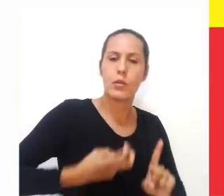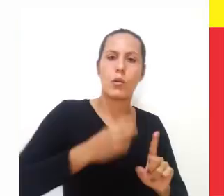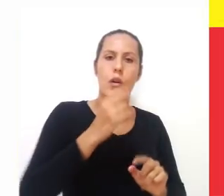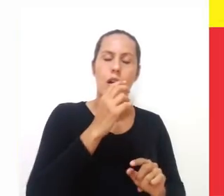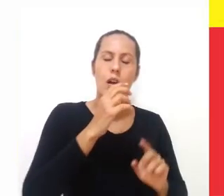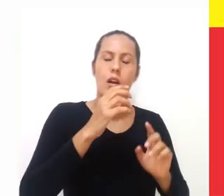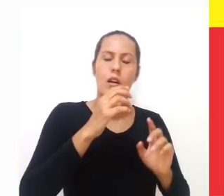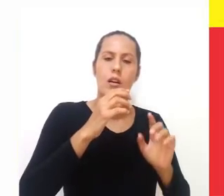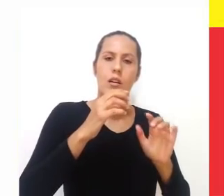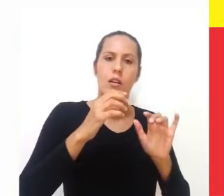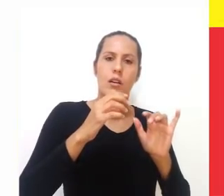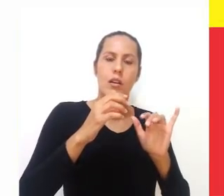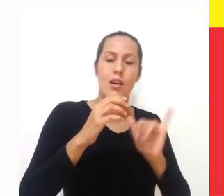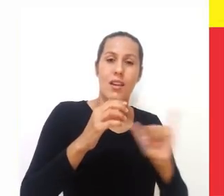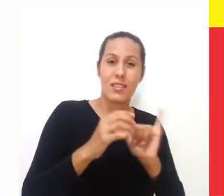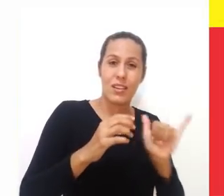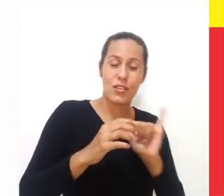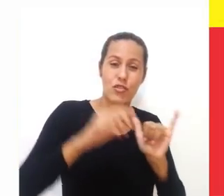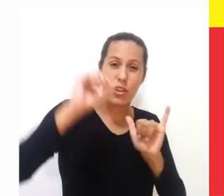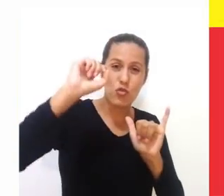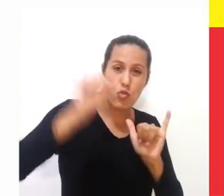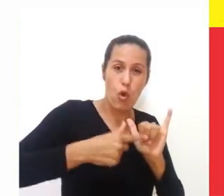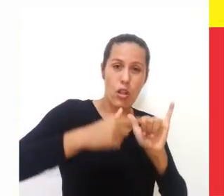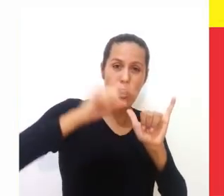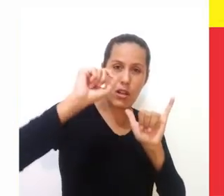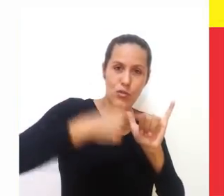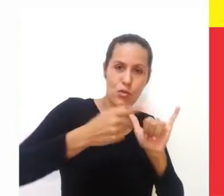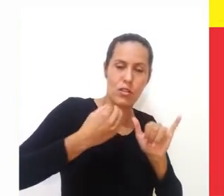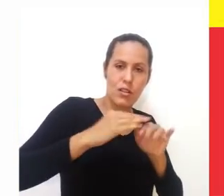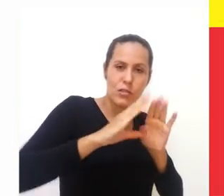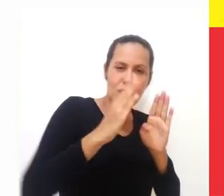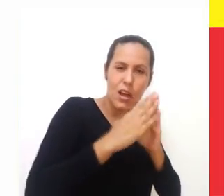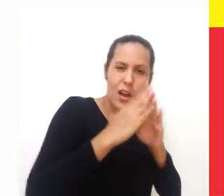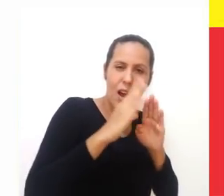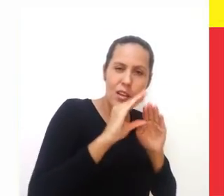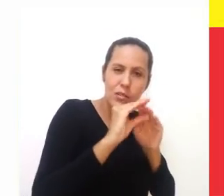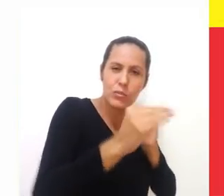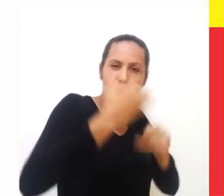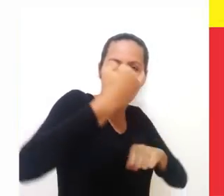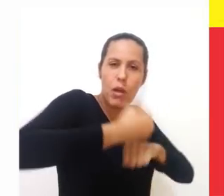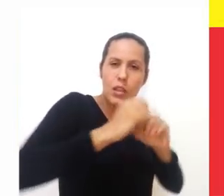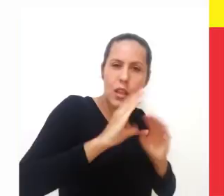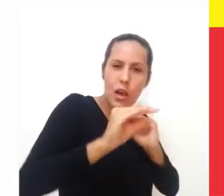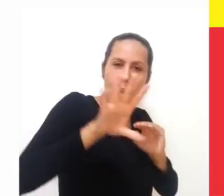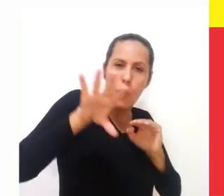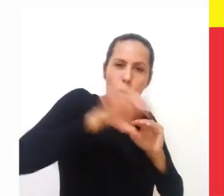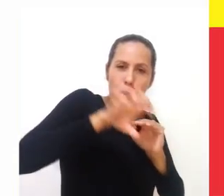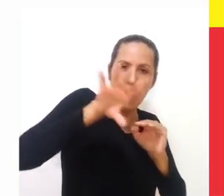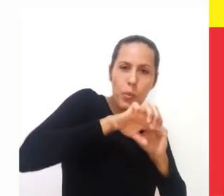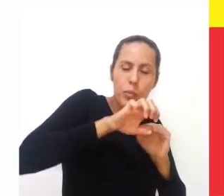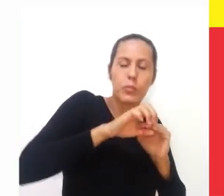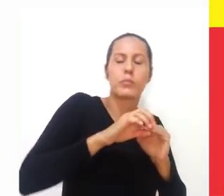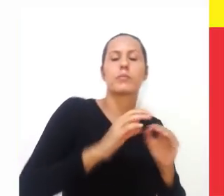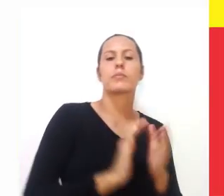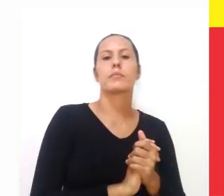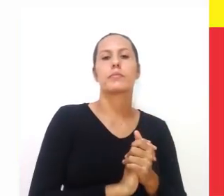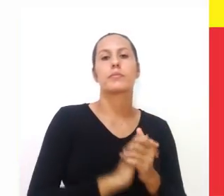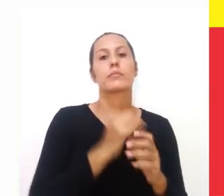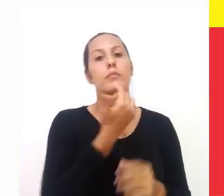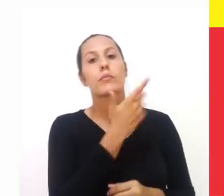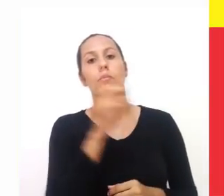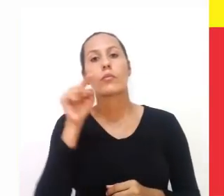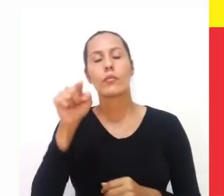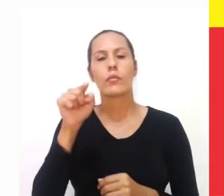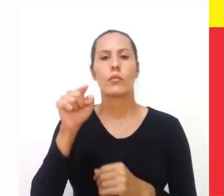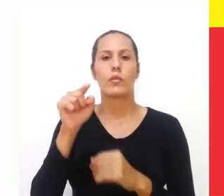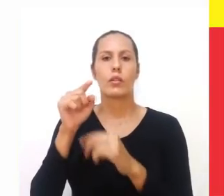é a energia solar. Você vê ali que tem uma estrutura de metal sobre o teto da casa, o telhado, né, da casa. Ao lado nós